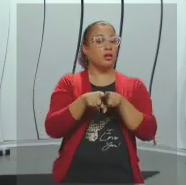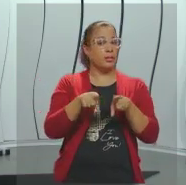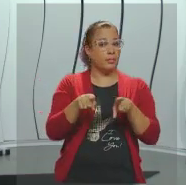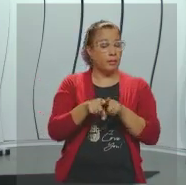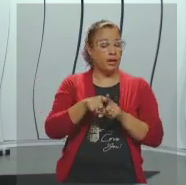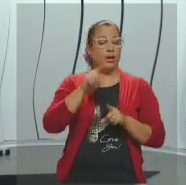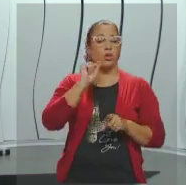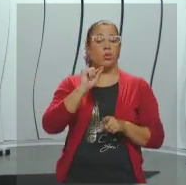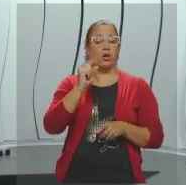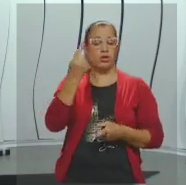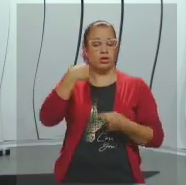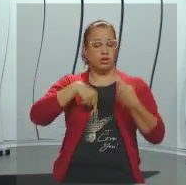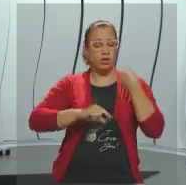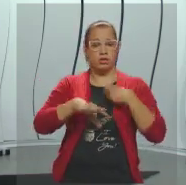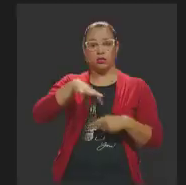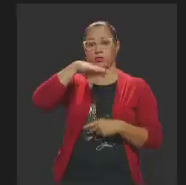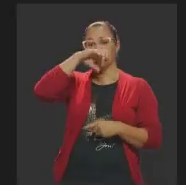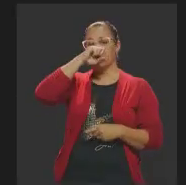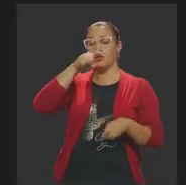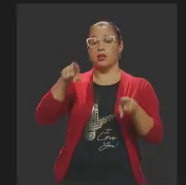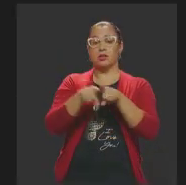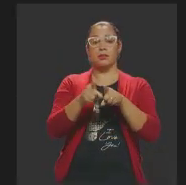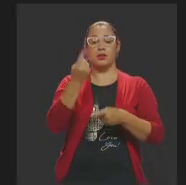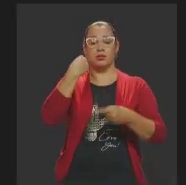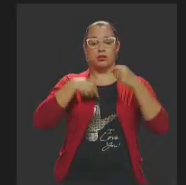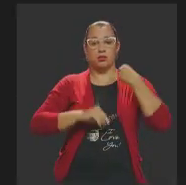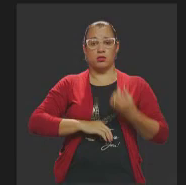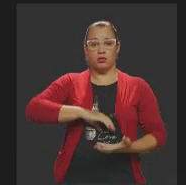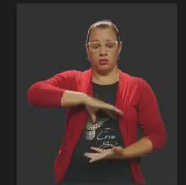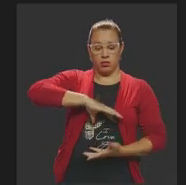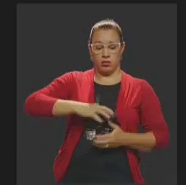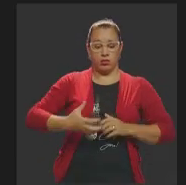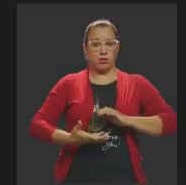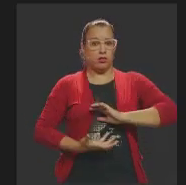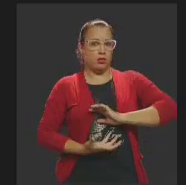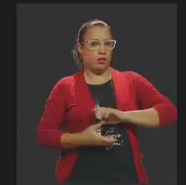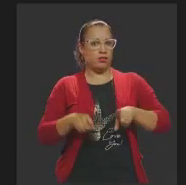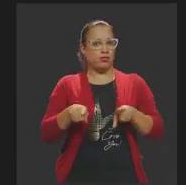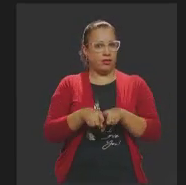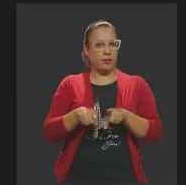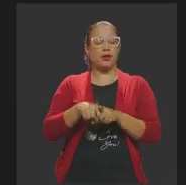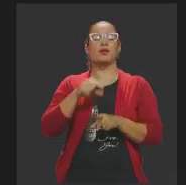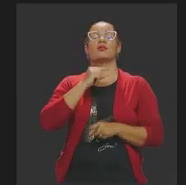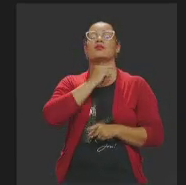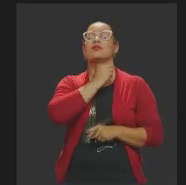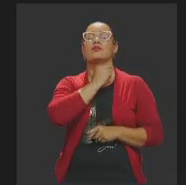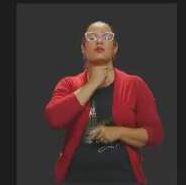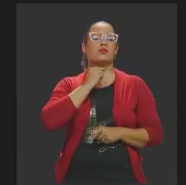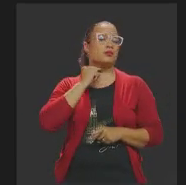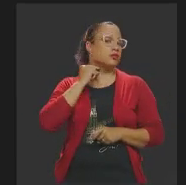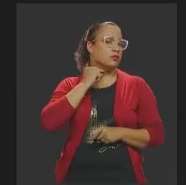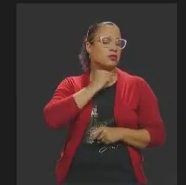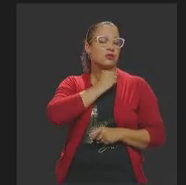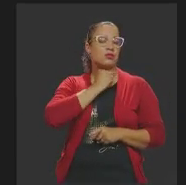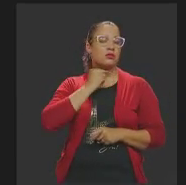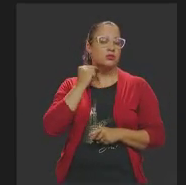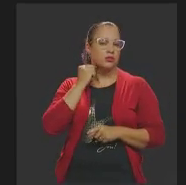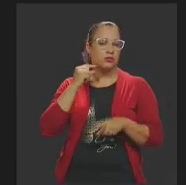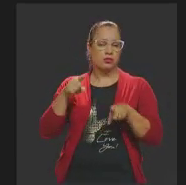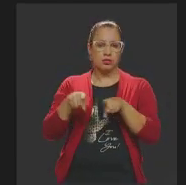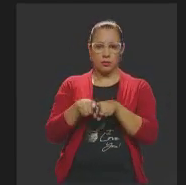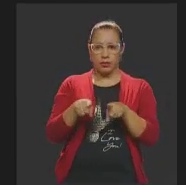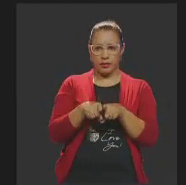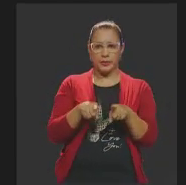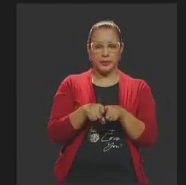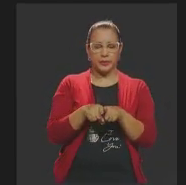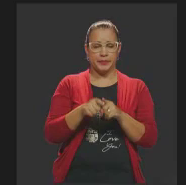do sistema respiratório quanto do sistema digestório. A faringe, então, vem logo após as fossas